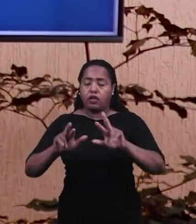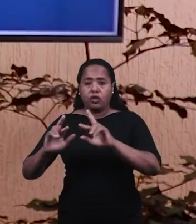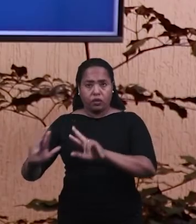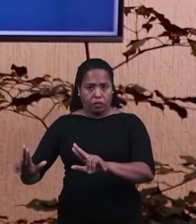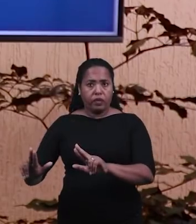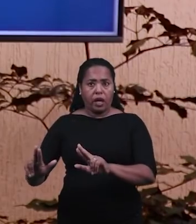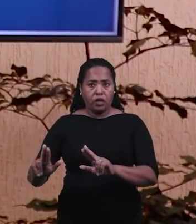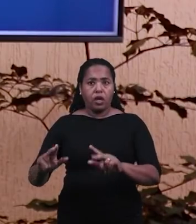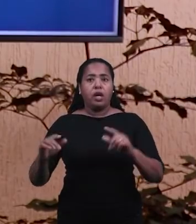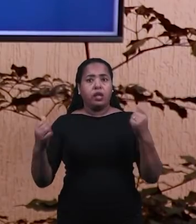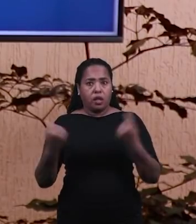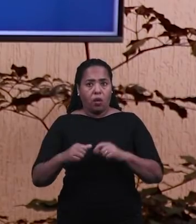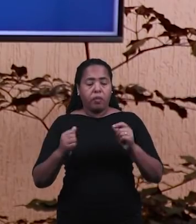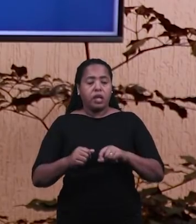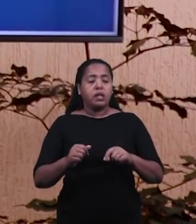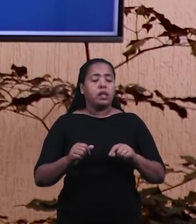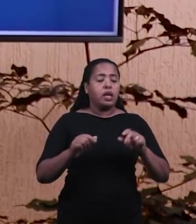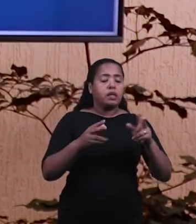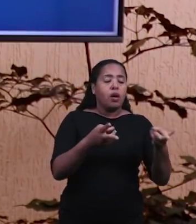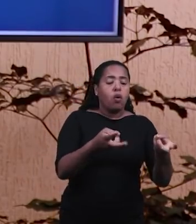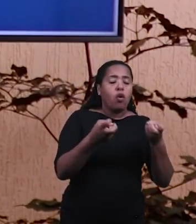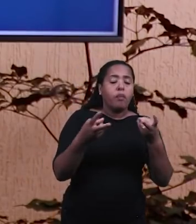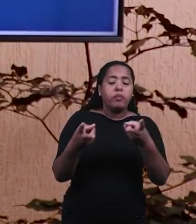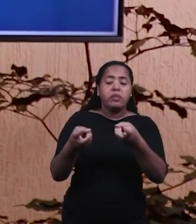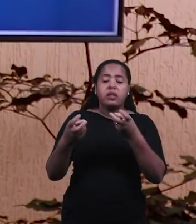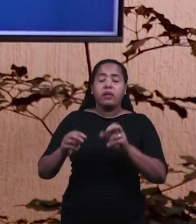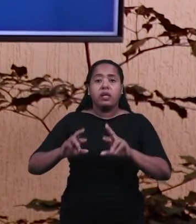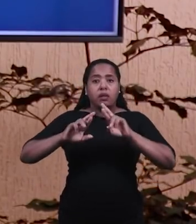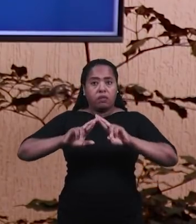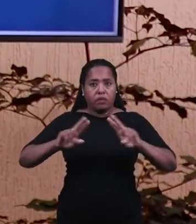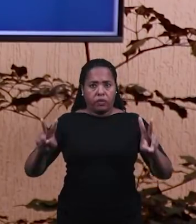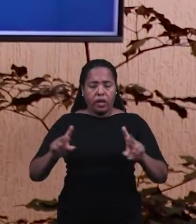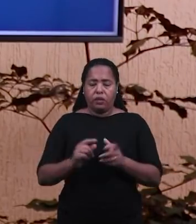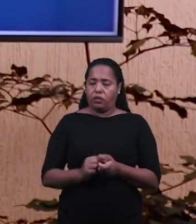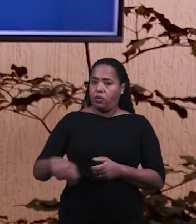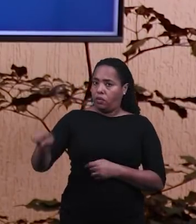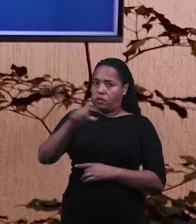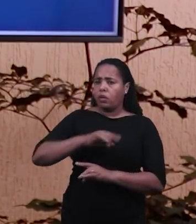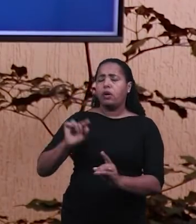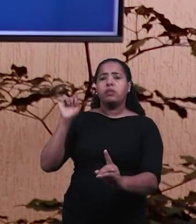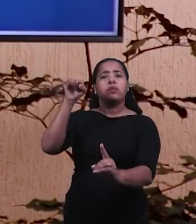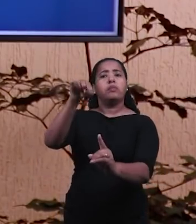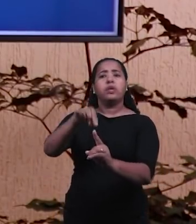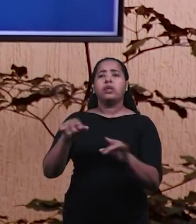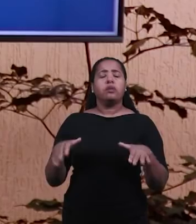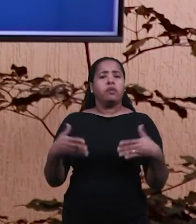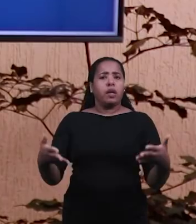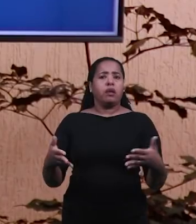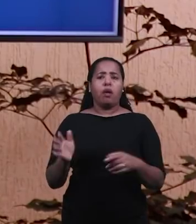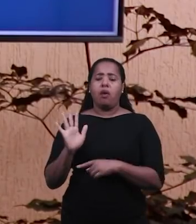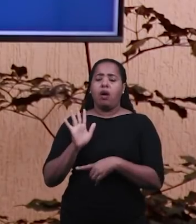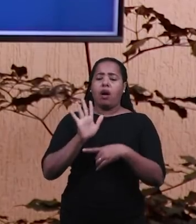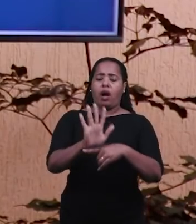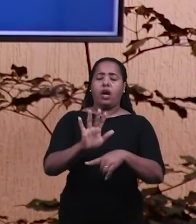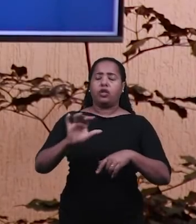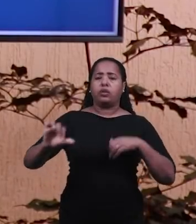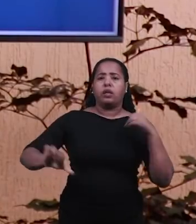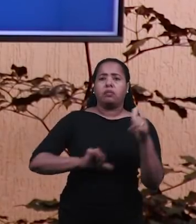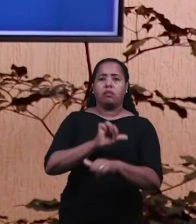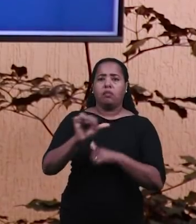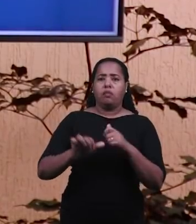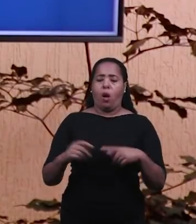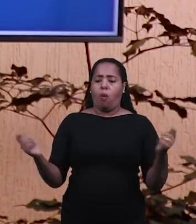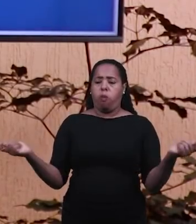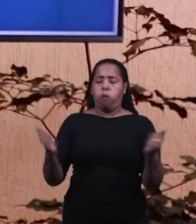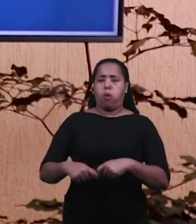ser visto separadamente. E nosso objetivo é ajudar a criança a transformar o seu potencial